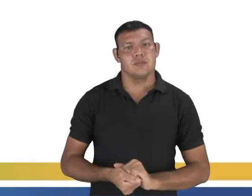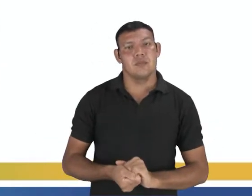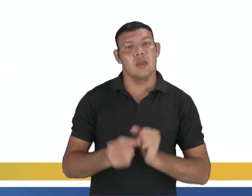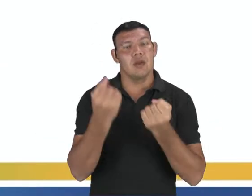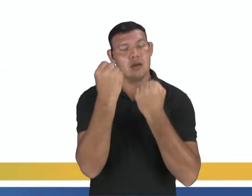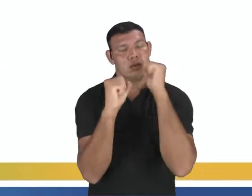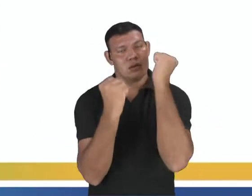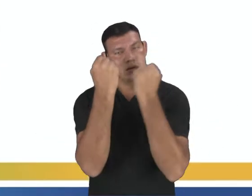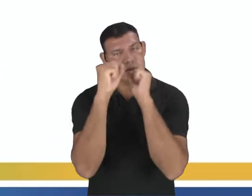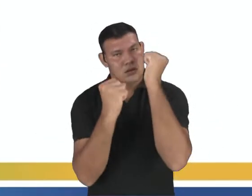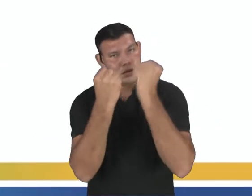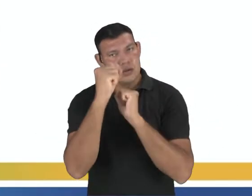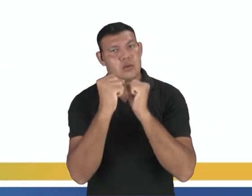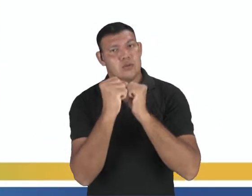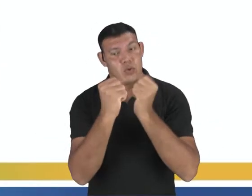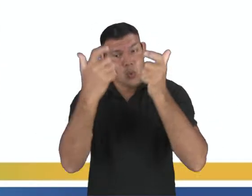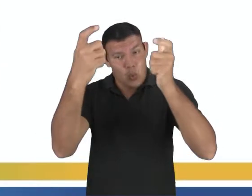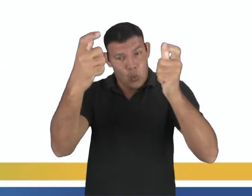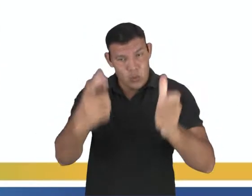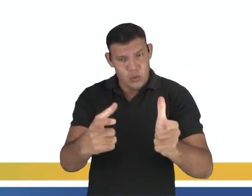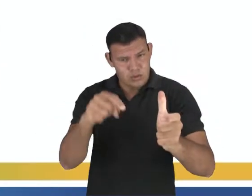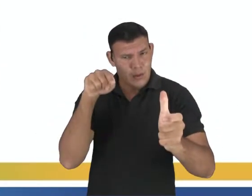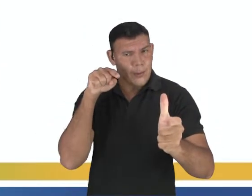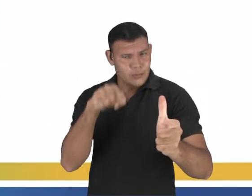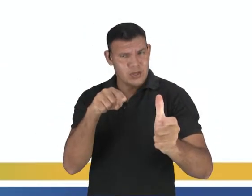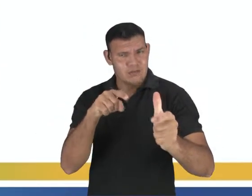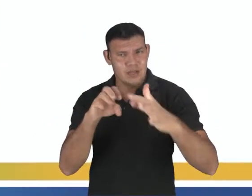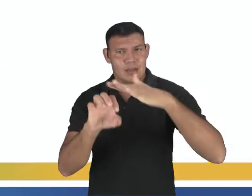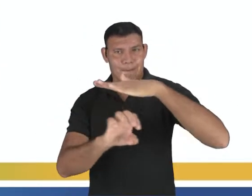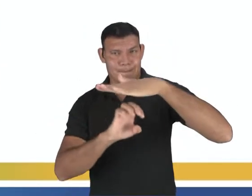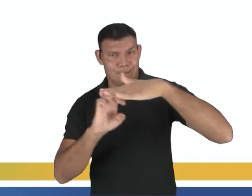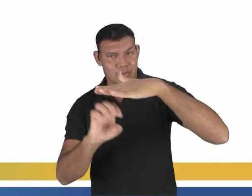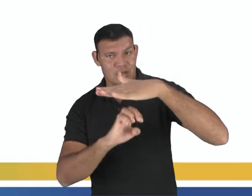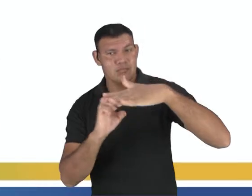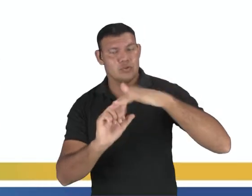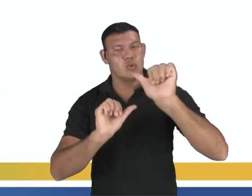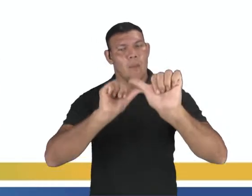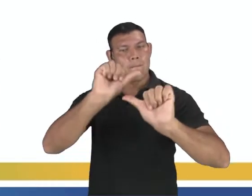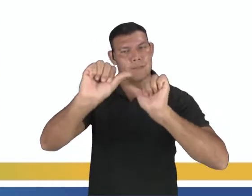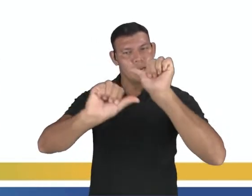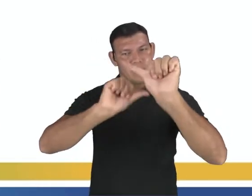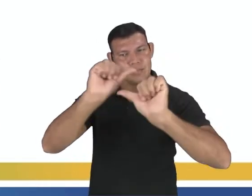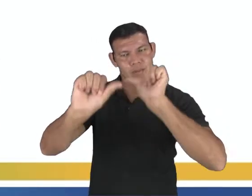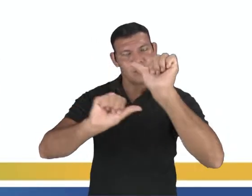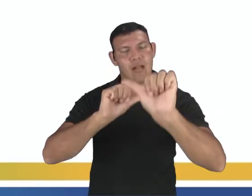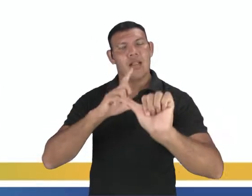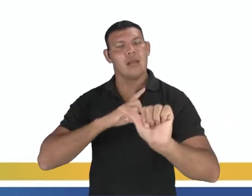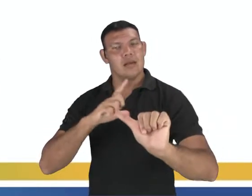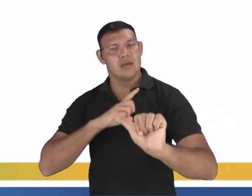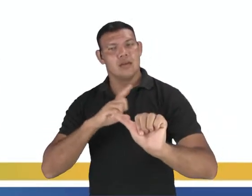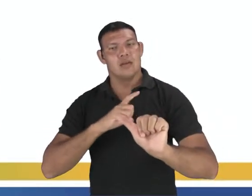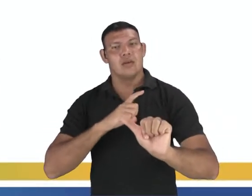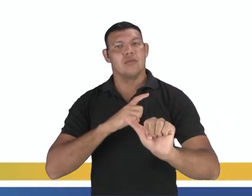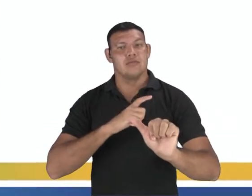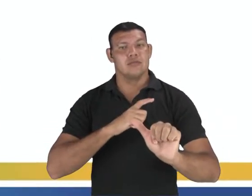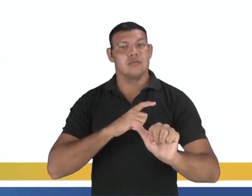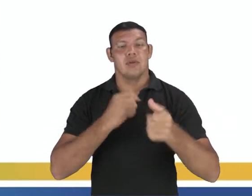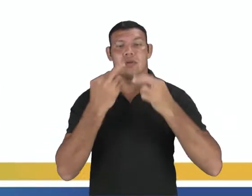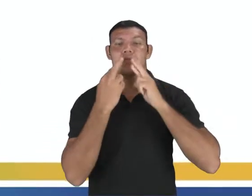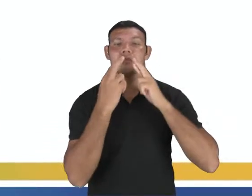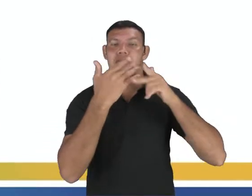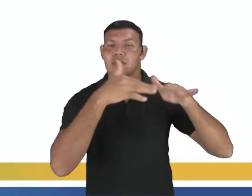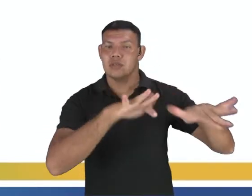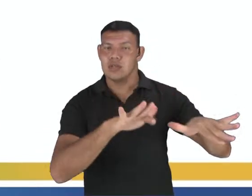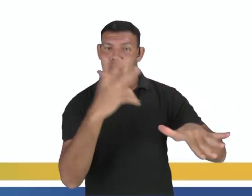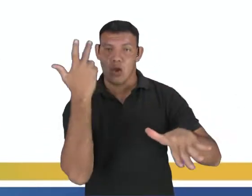A indústria é o local, uma fábrica, onde ocorre a transformação de matérias-primas em produtos elaborados